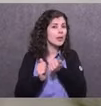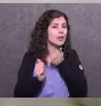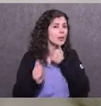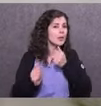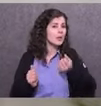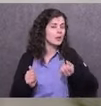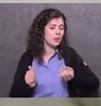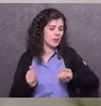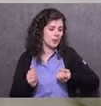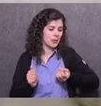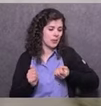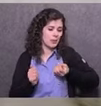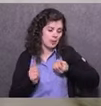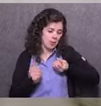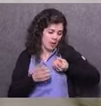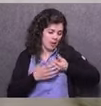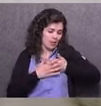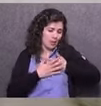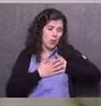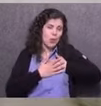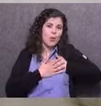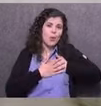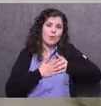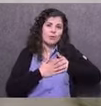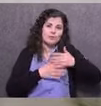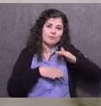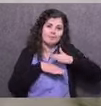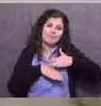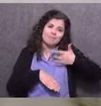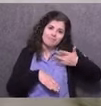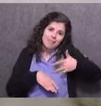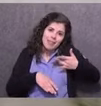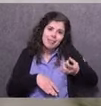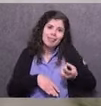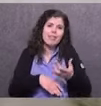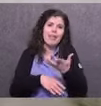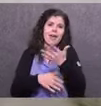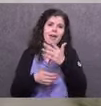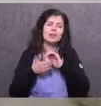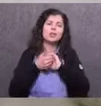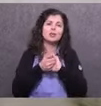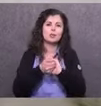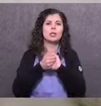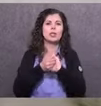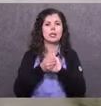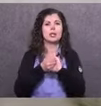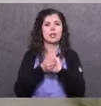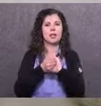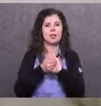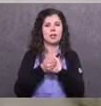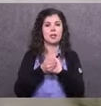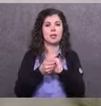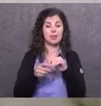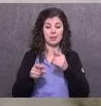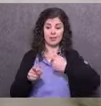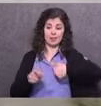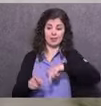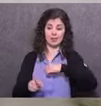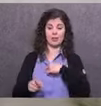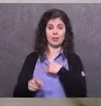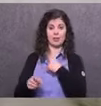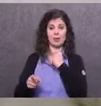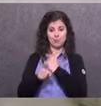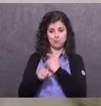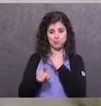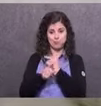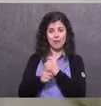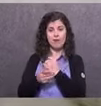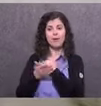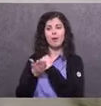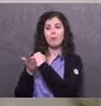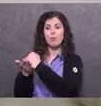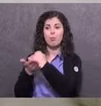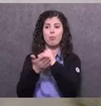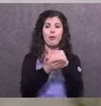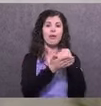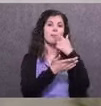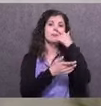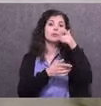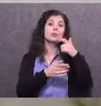e solidariedade e que apoiemos também todos os que cuidam